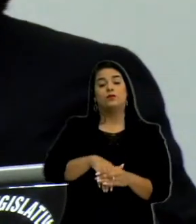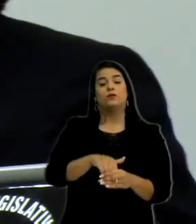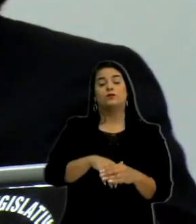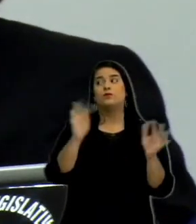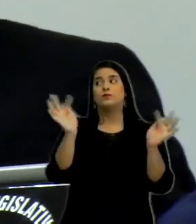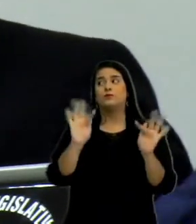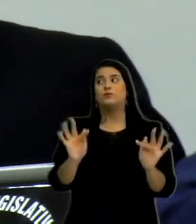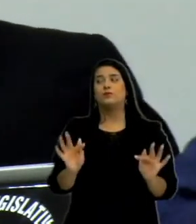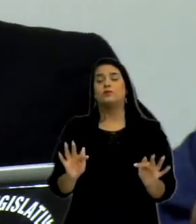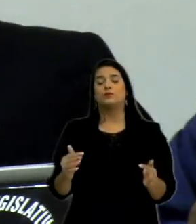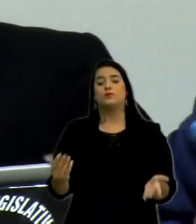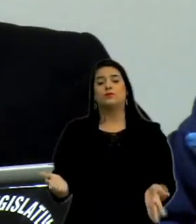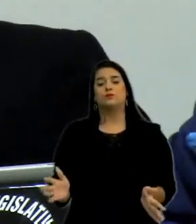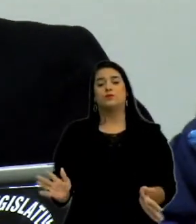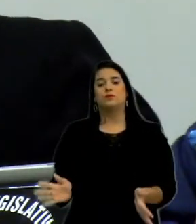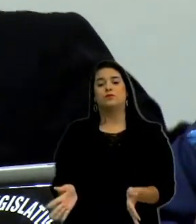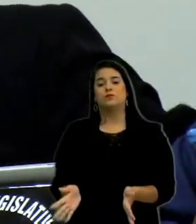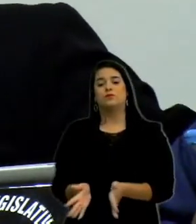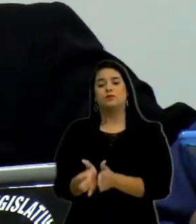felicitação